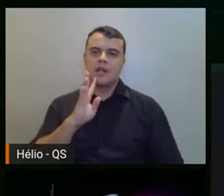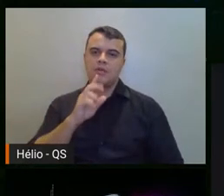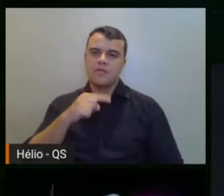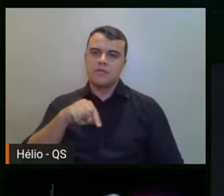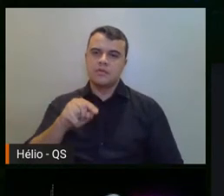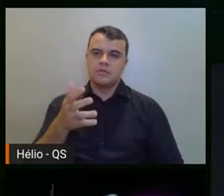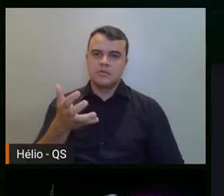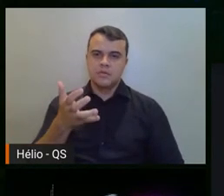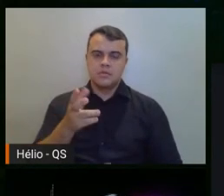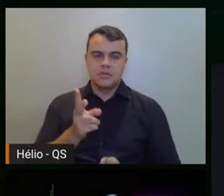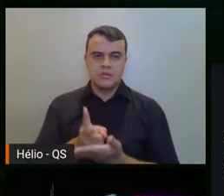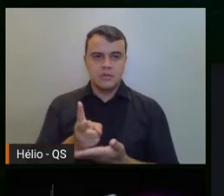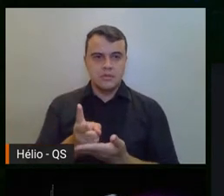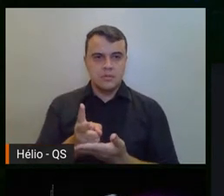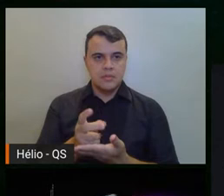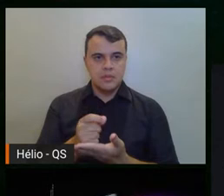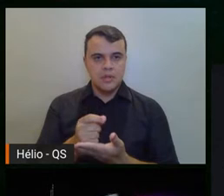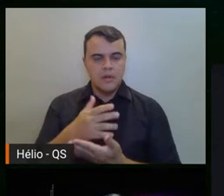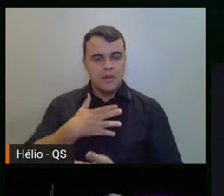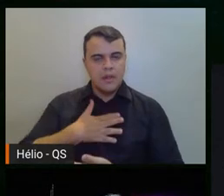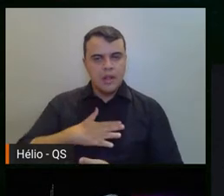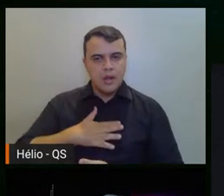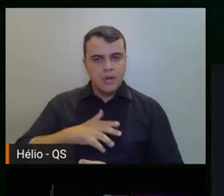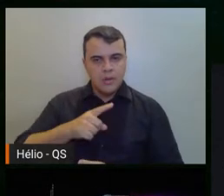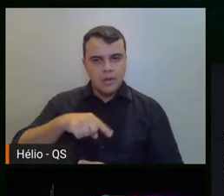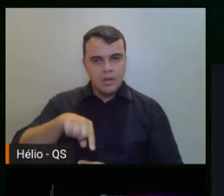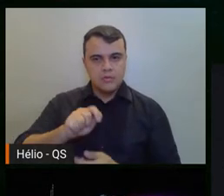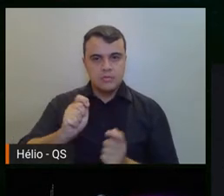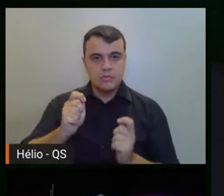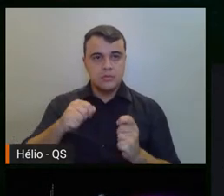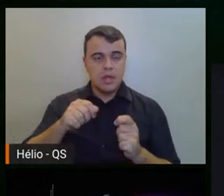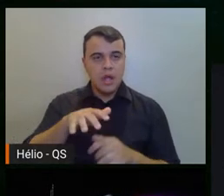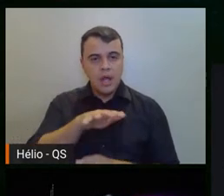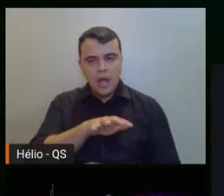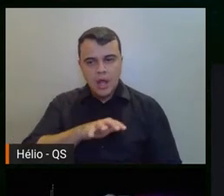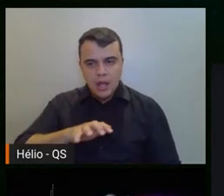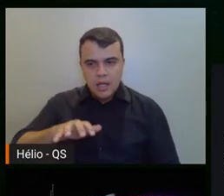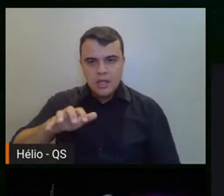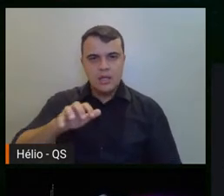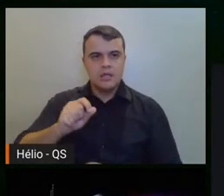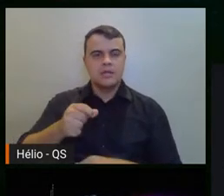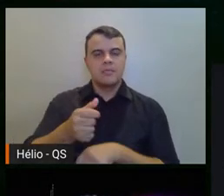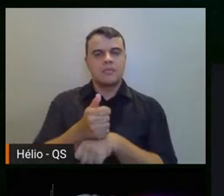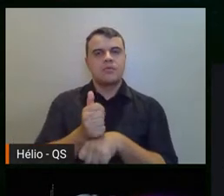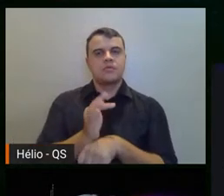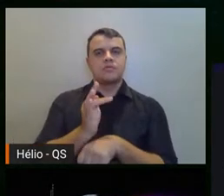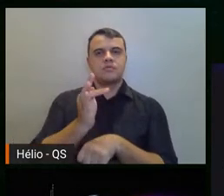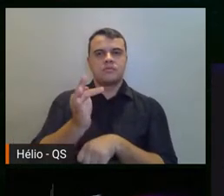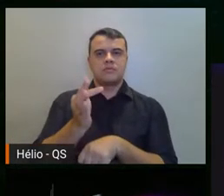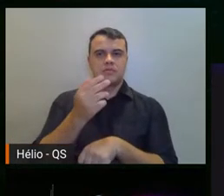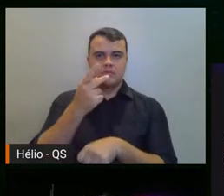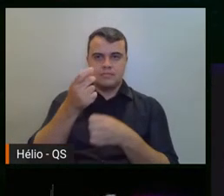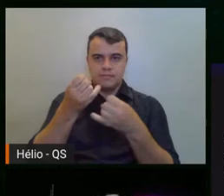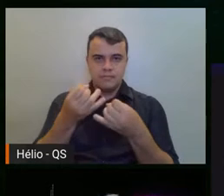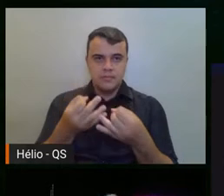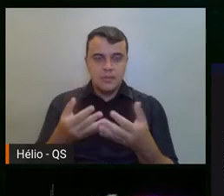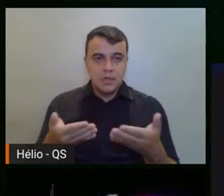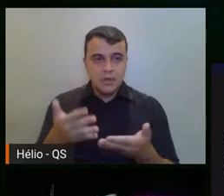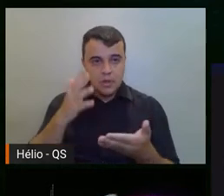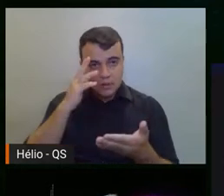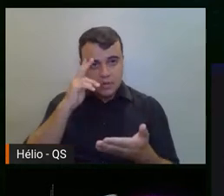tá querendo realmente sair da zona de conforto e ali para para áreas que são as carreiras do futuro que a gente fala né então